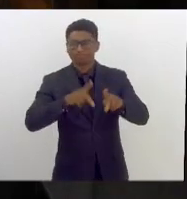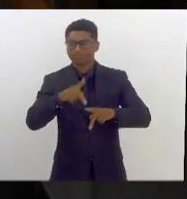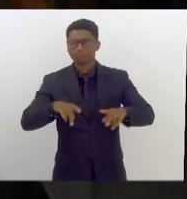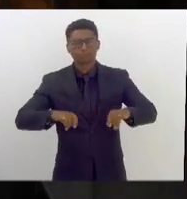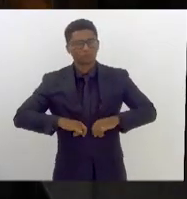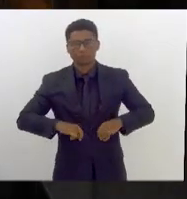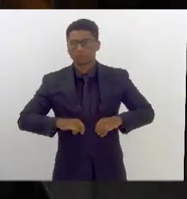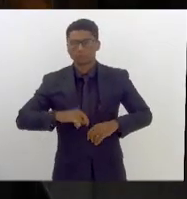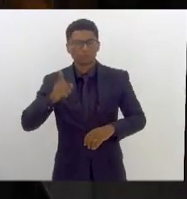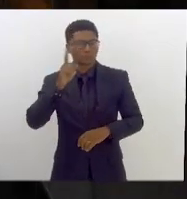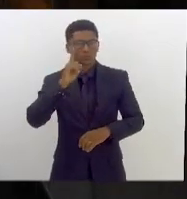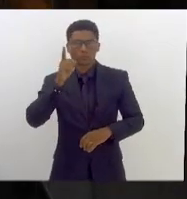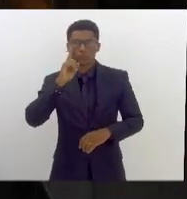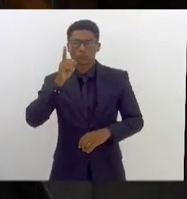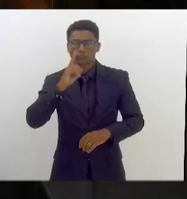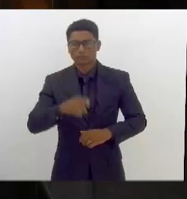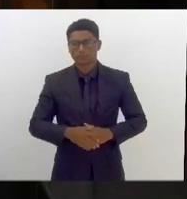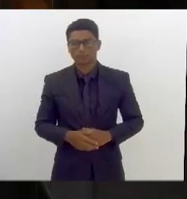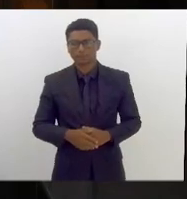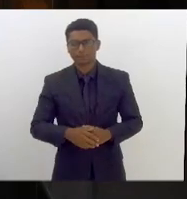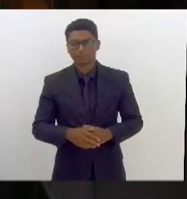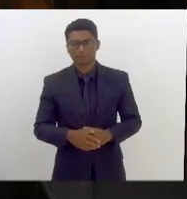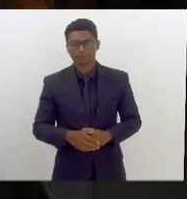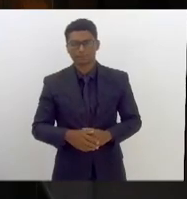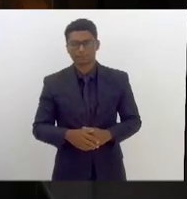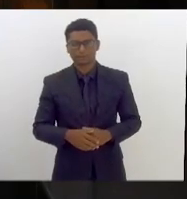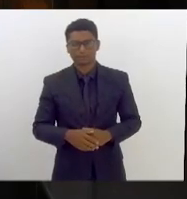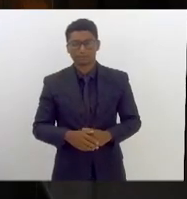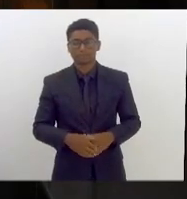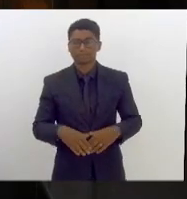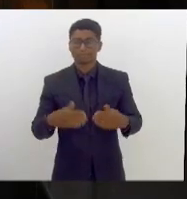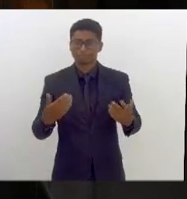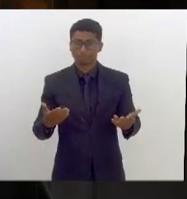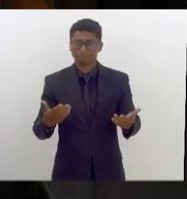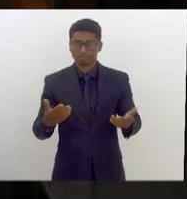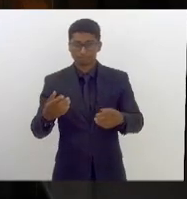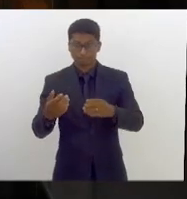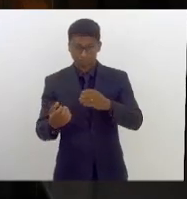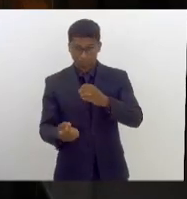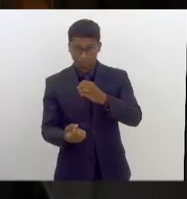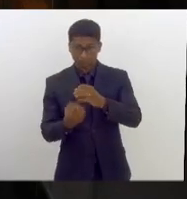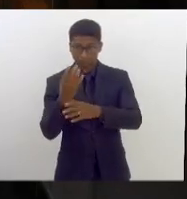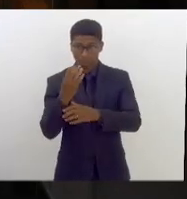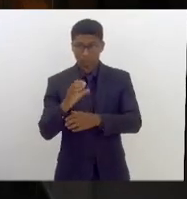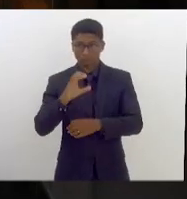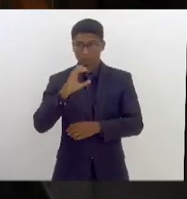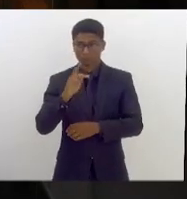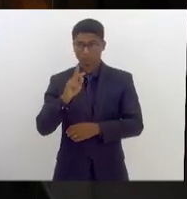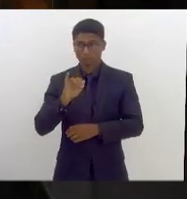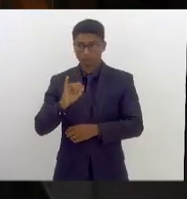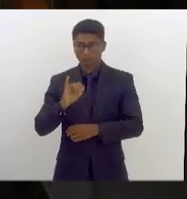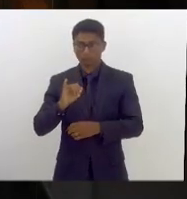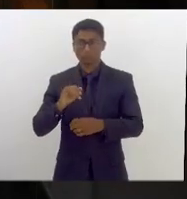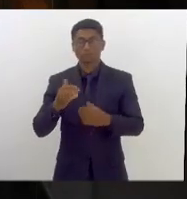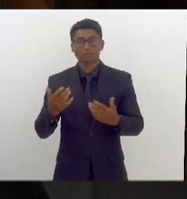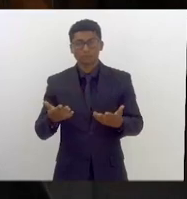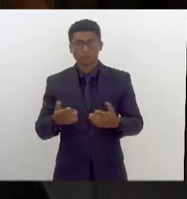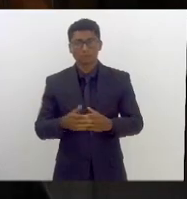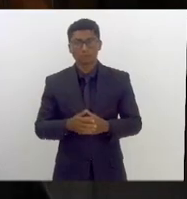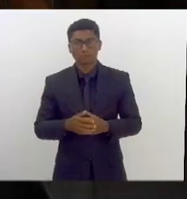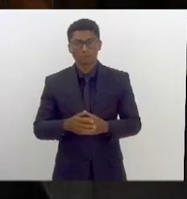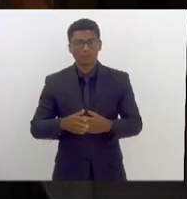tragédia diária. E eis que surge a CPI, e aí alguns segmentos